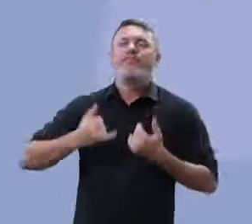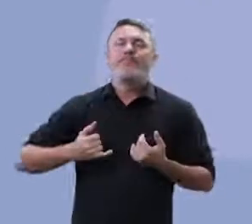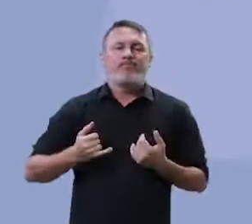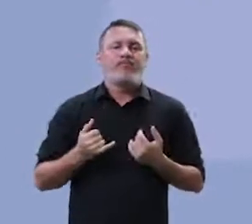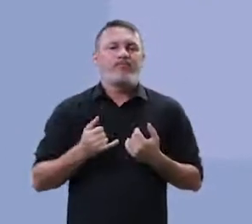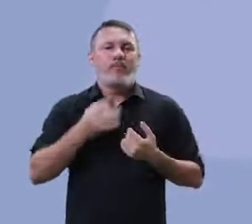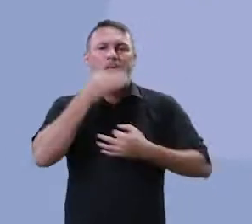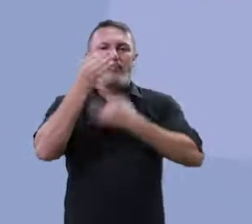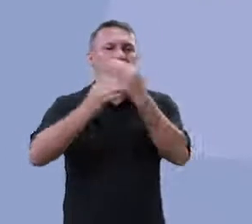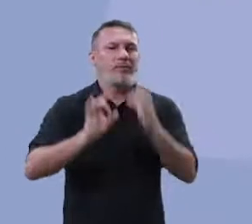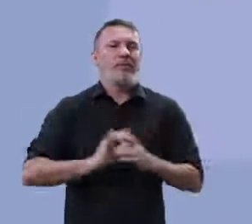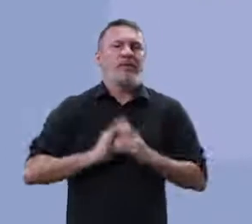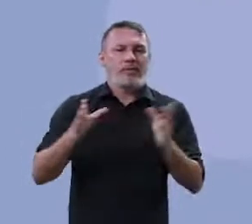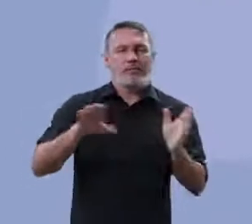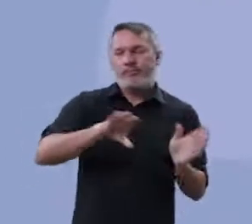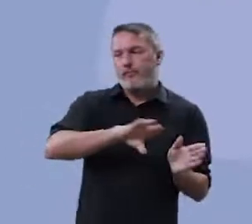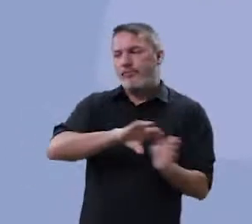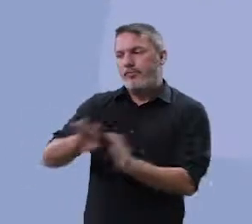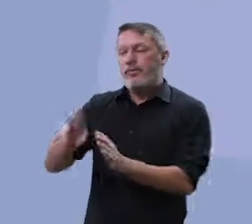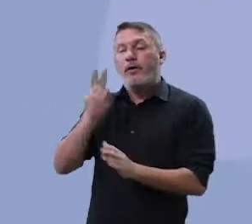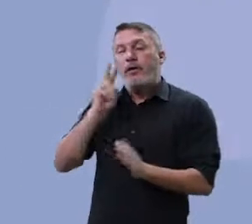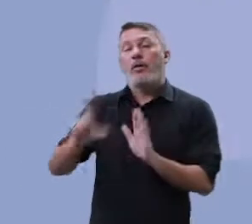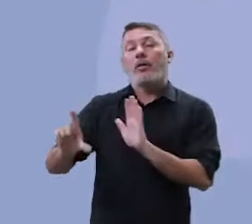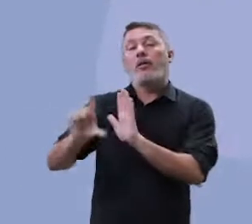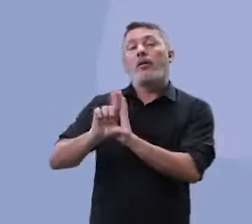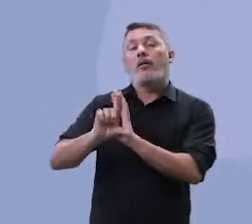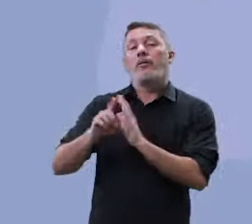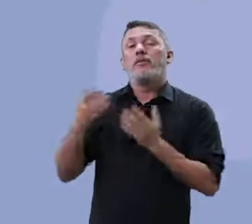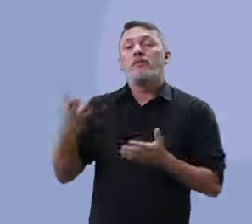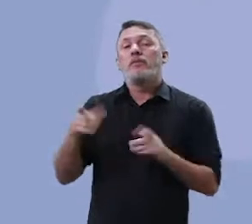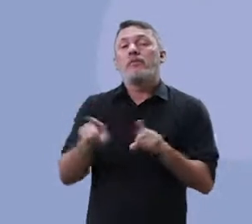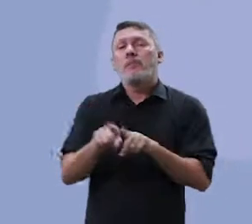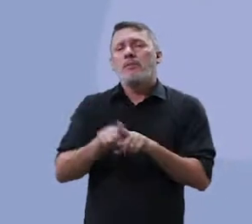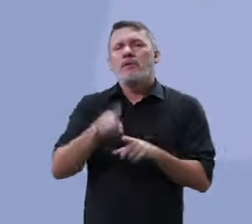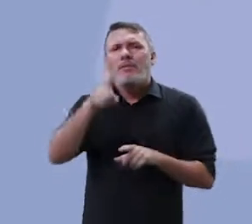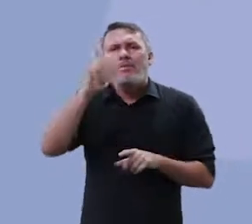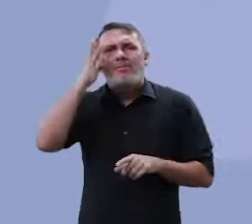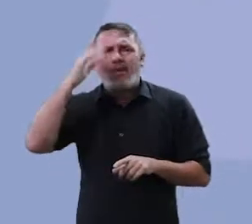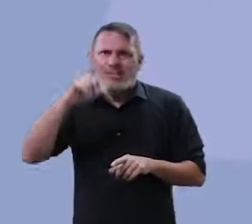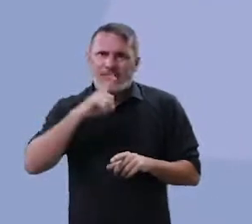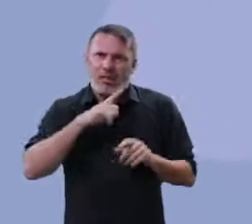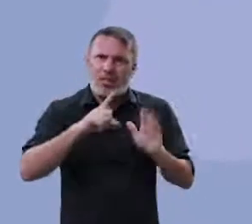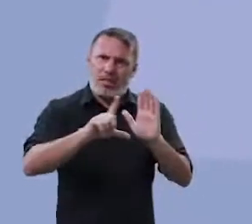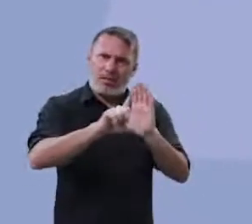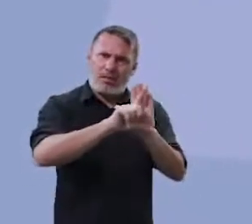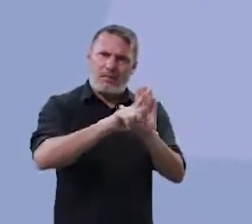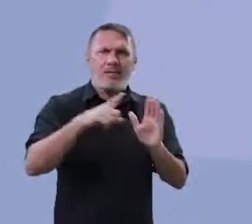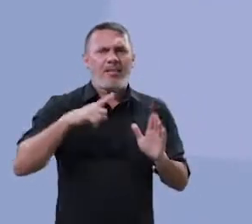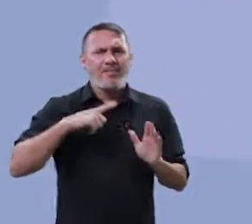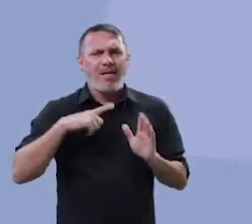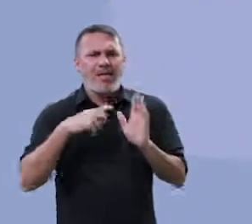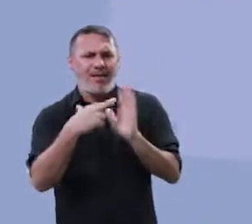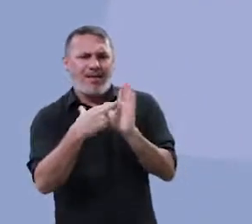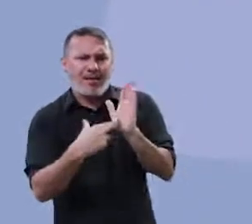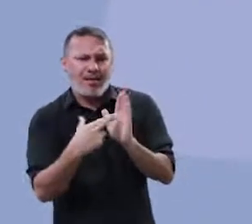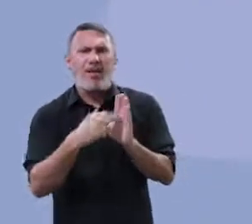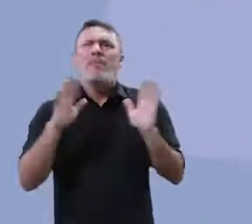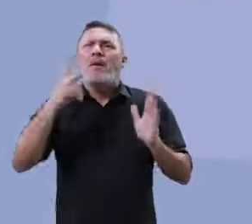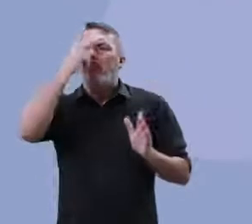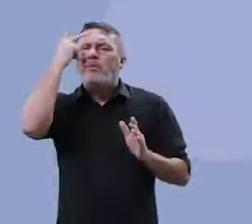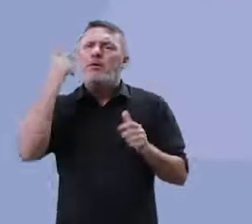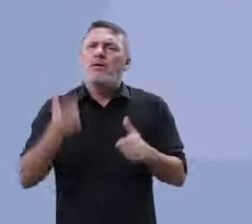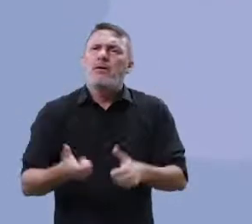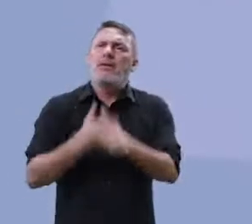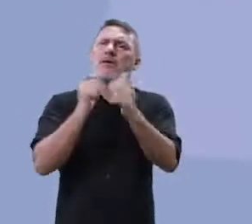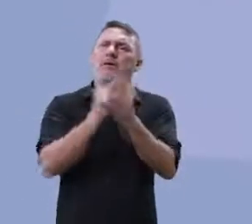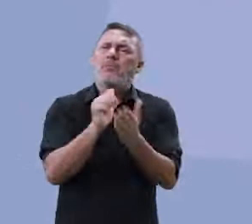vários argumentos? Olha a outra questão ali, das leis. Se existe uma lei, se existe um código, professor, então por que essas pessoas